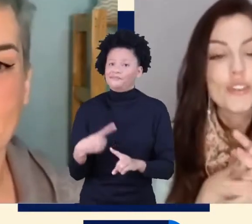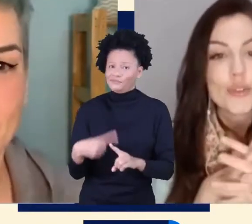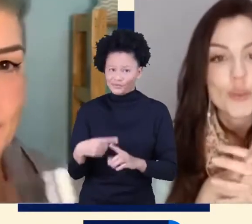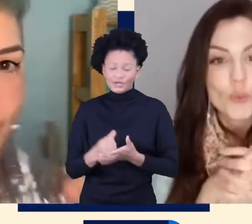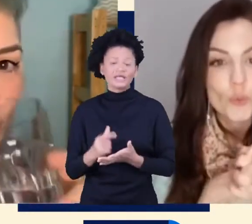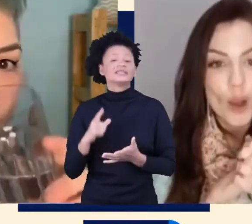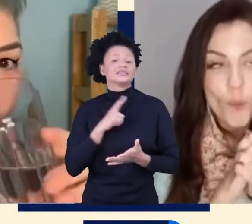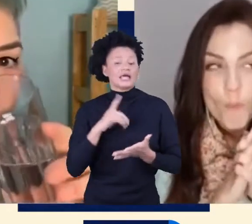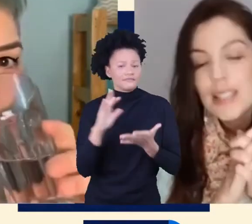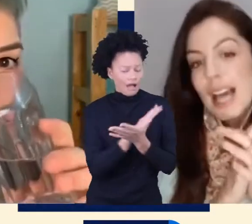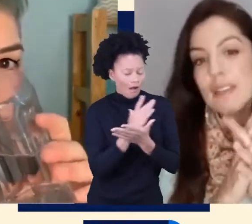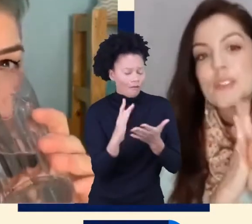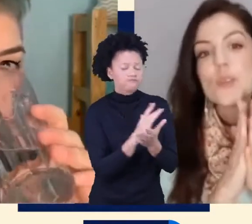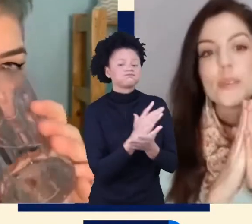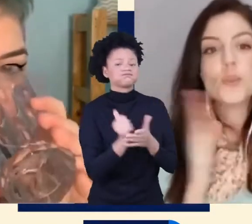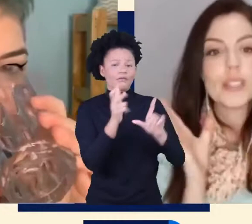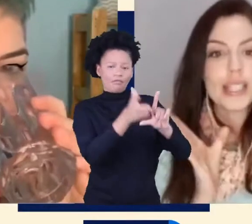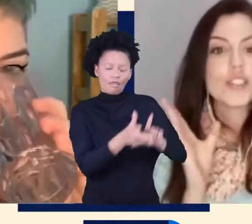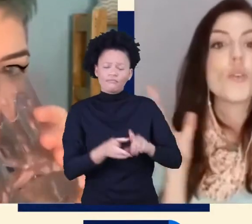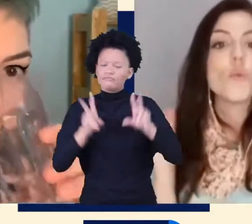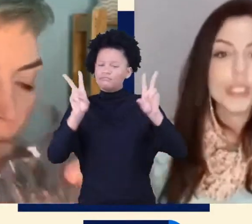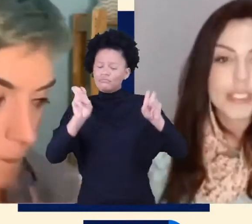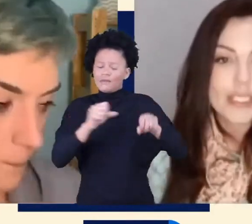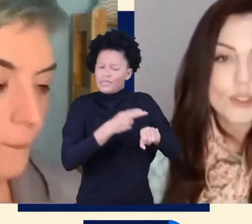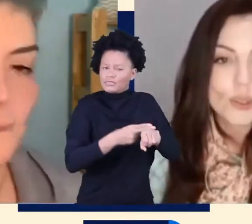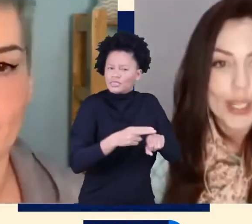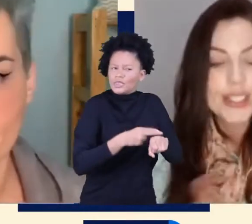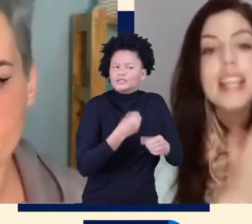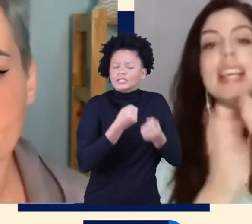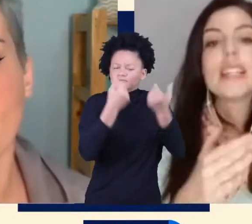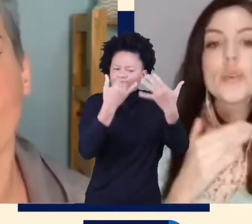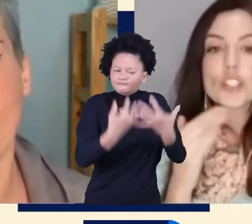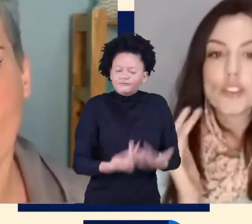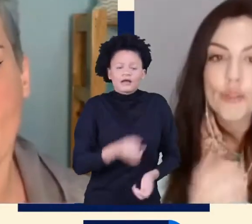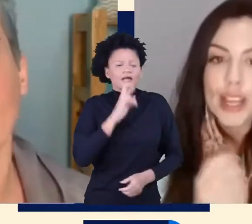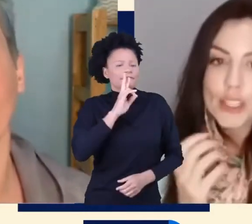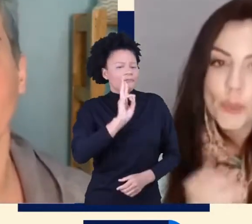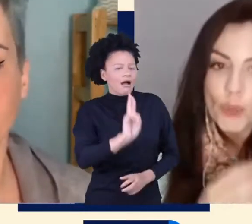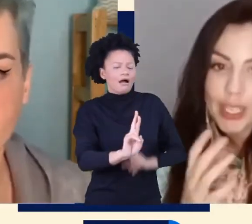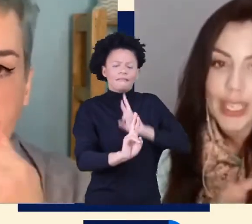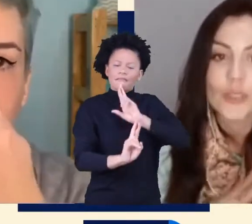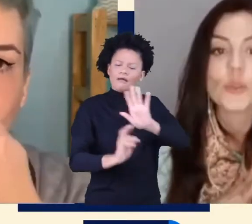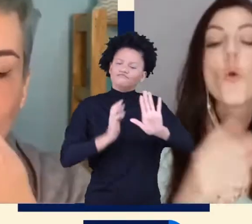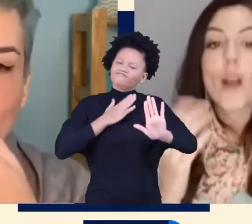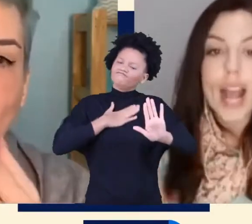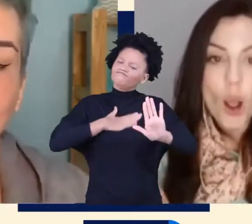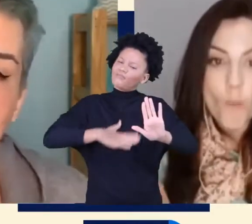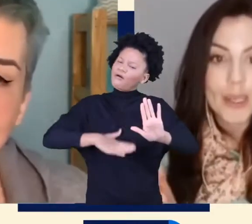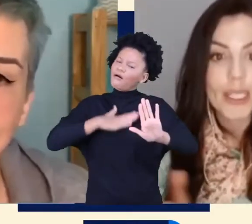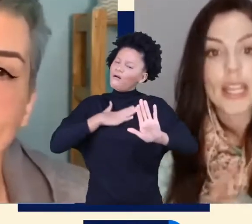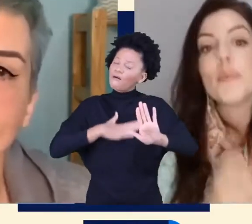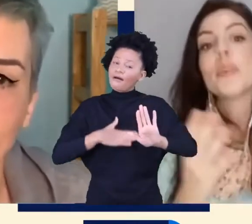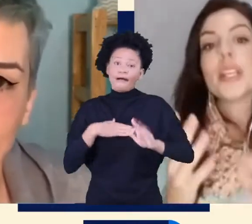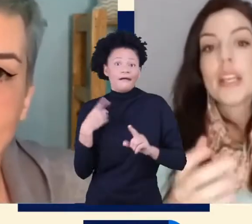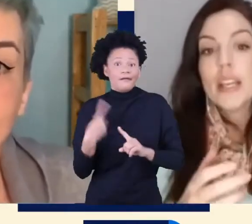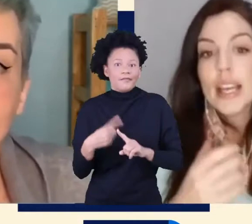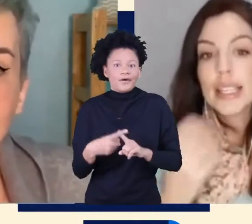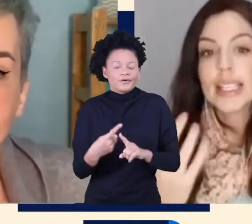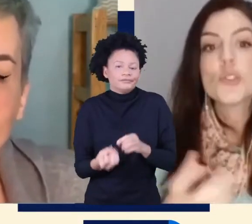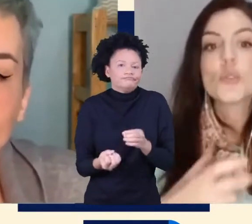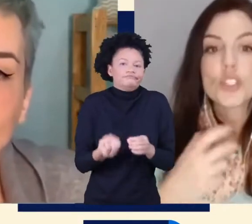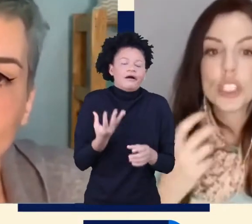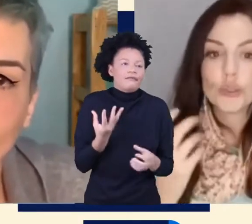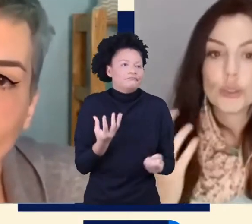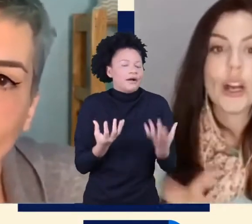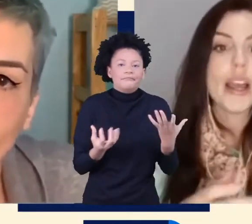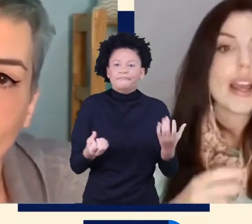na verdade foram algumas lives sobre nudez, tinham muitas questões, então a gente foi respondendo com calma, né? Porque